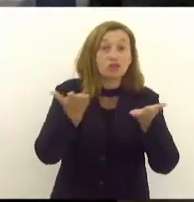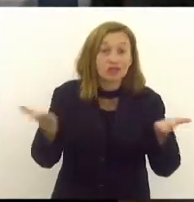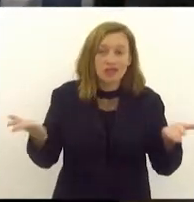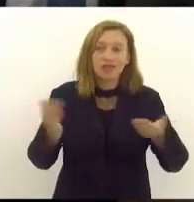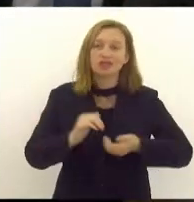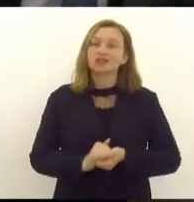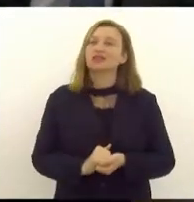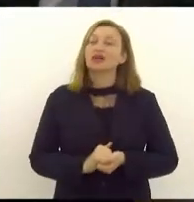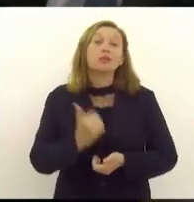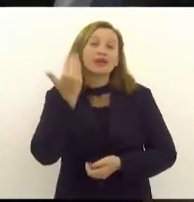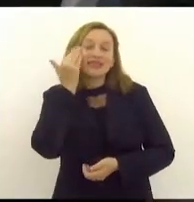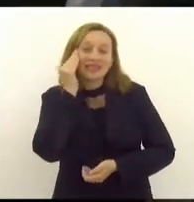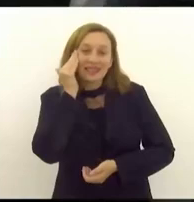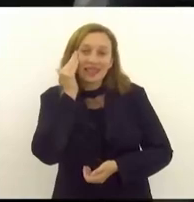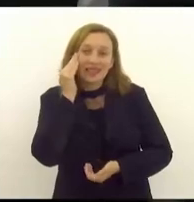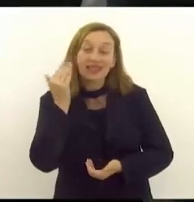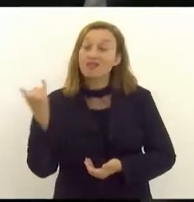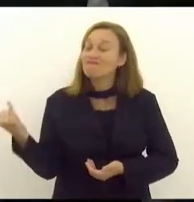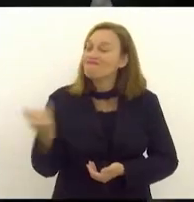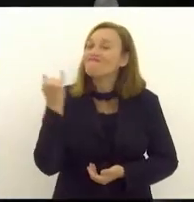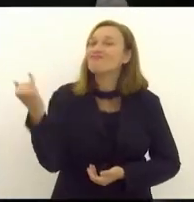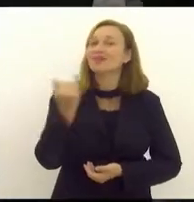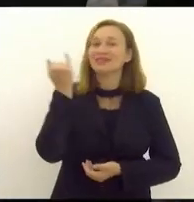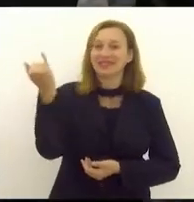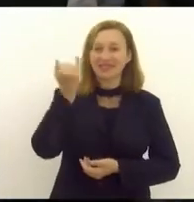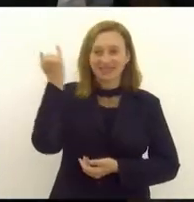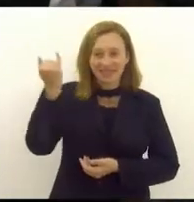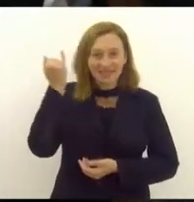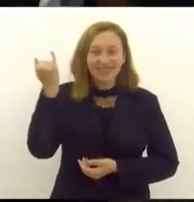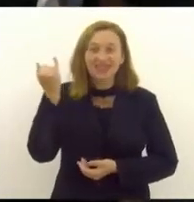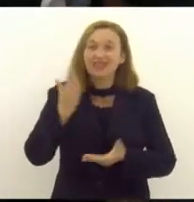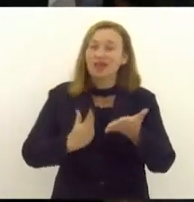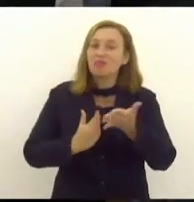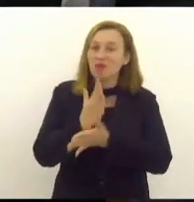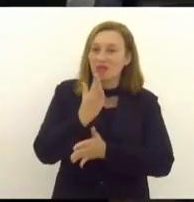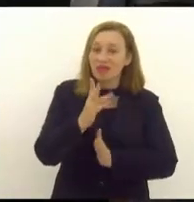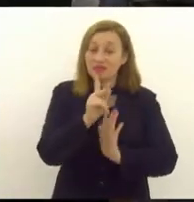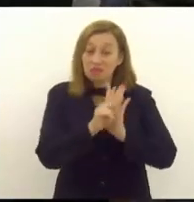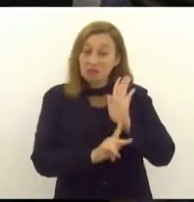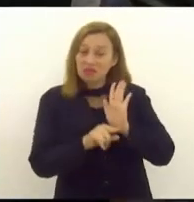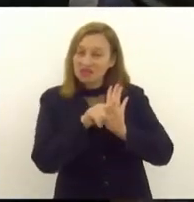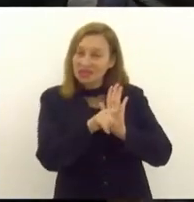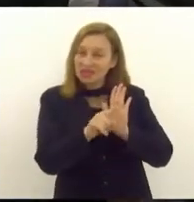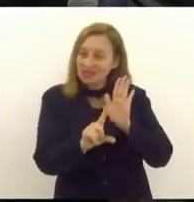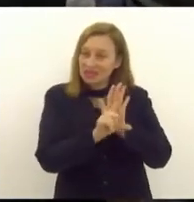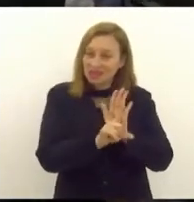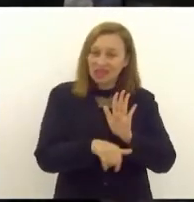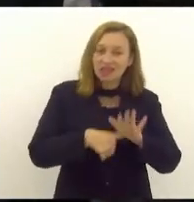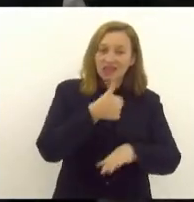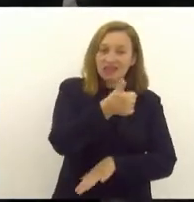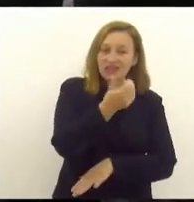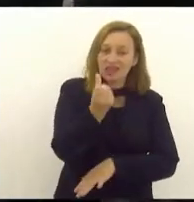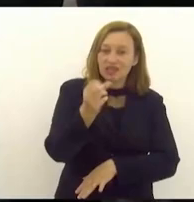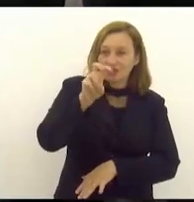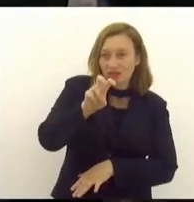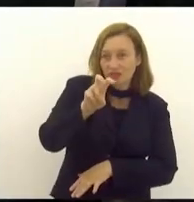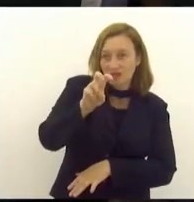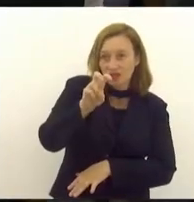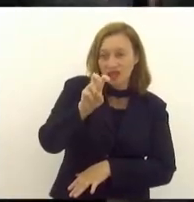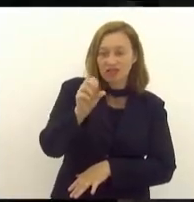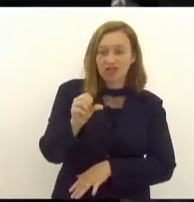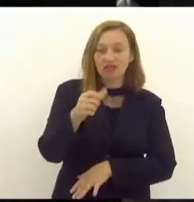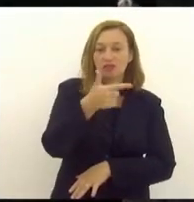por entender a importância da gente provar esse projeto de lei 1695 de